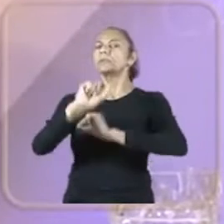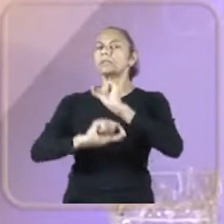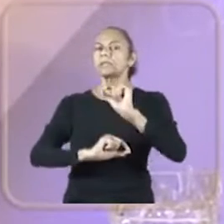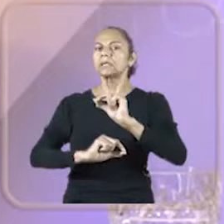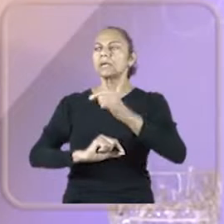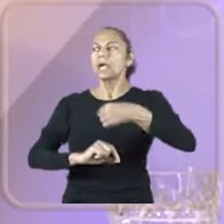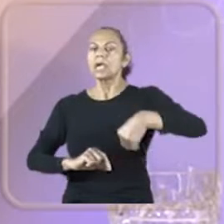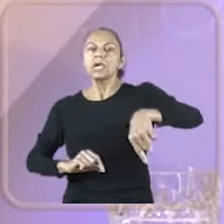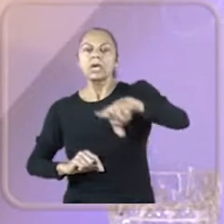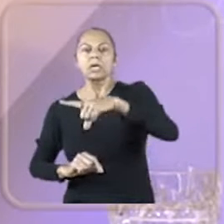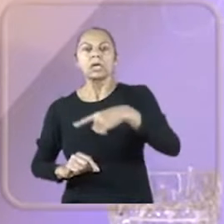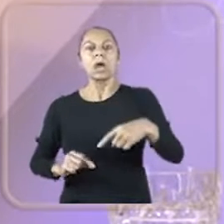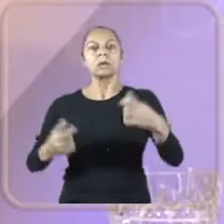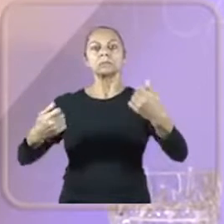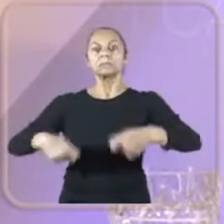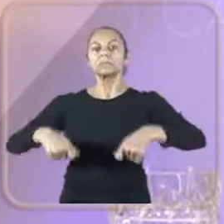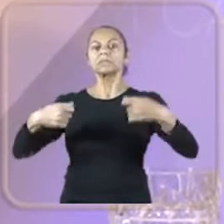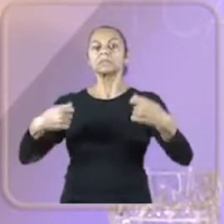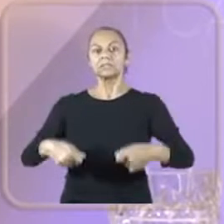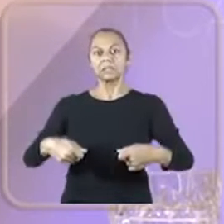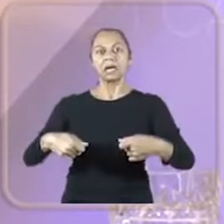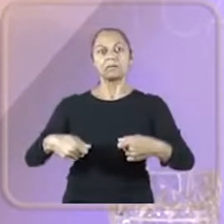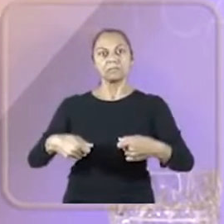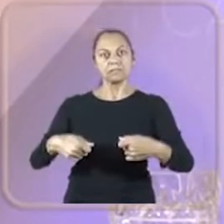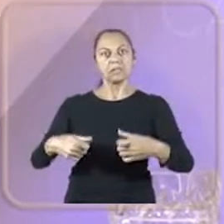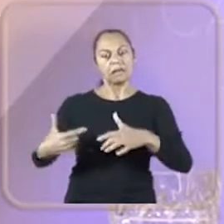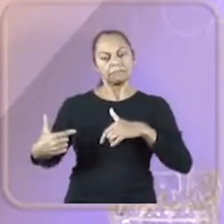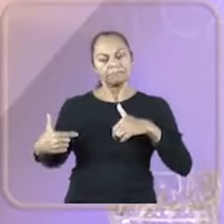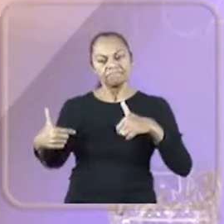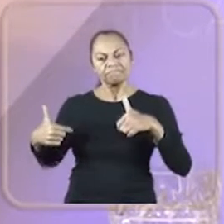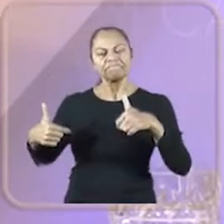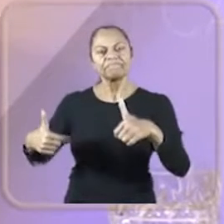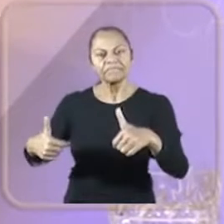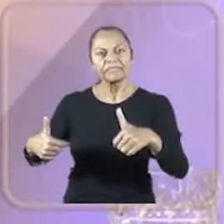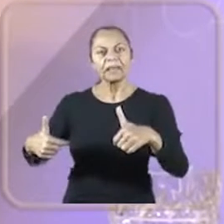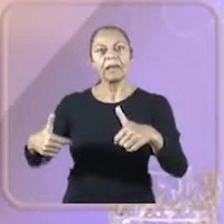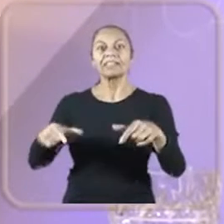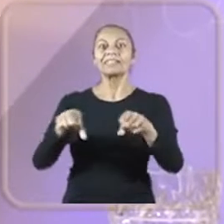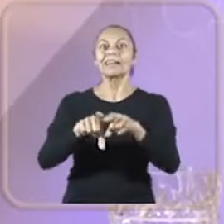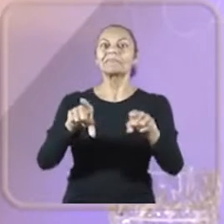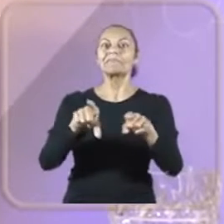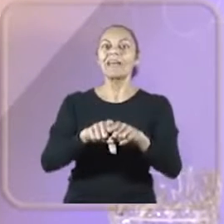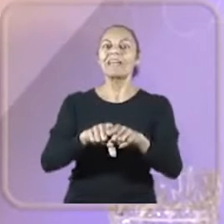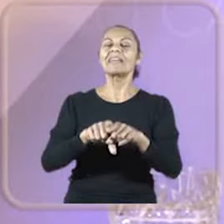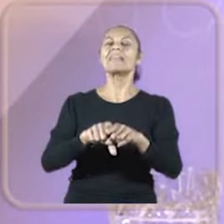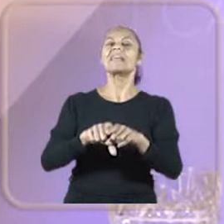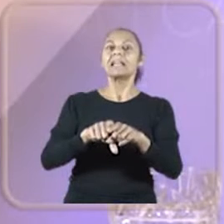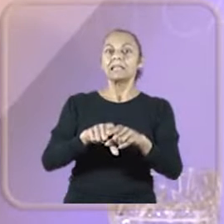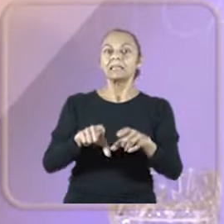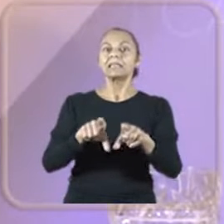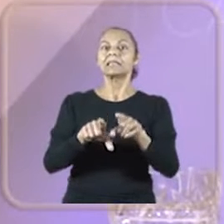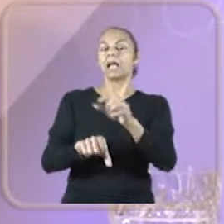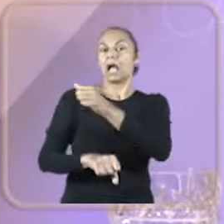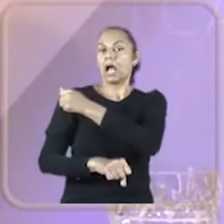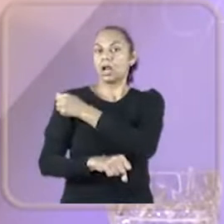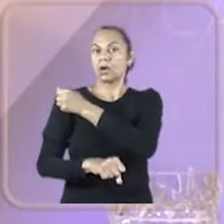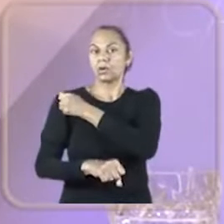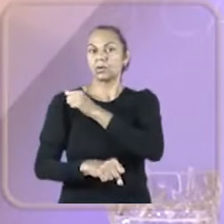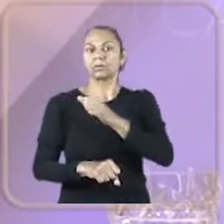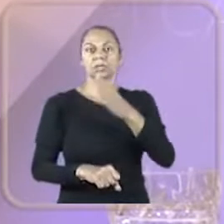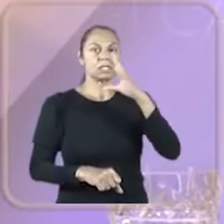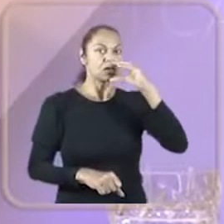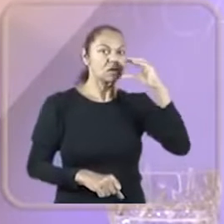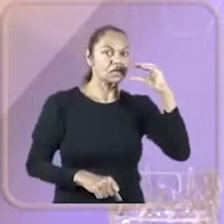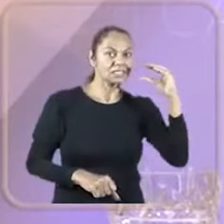gente precisa chegar neles para que a gente possa chegar aos nossos alunos adolescentes.